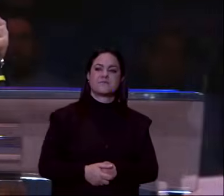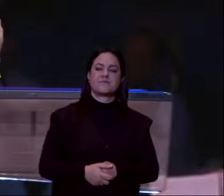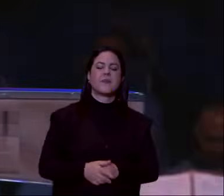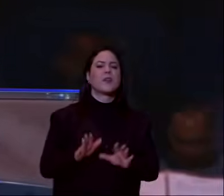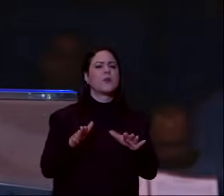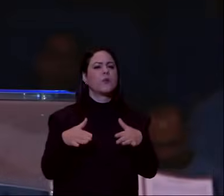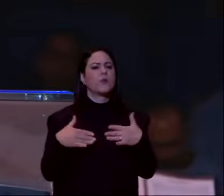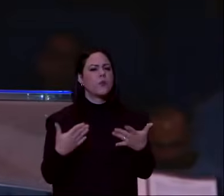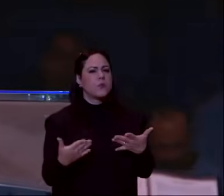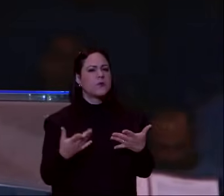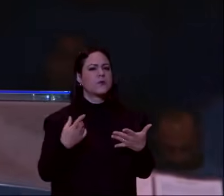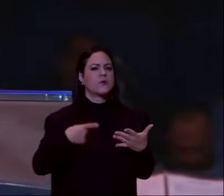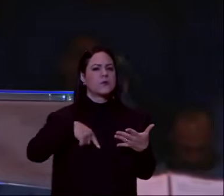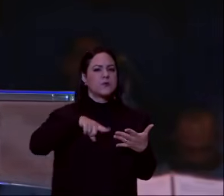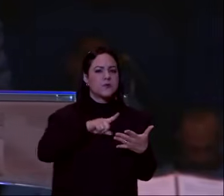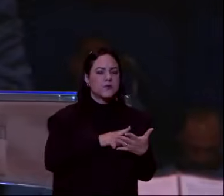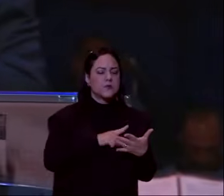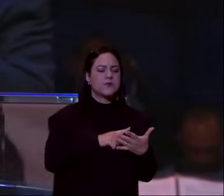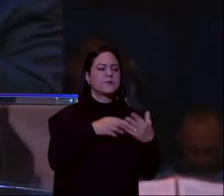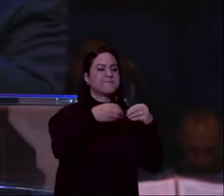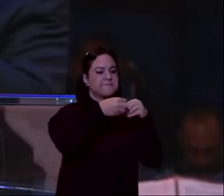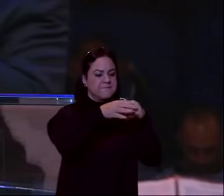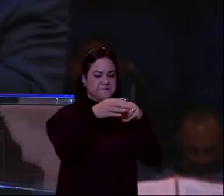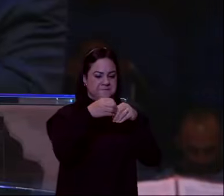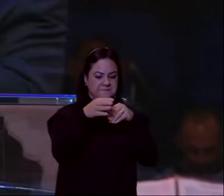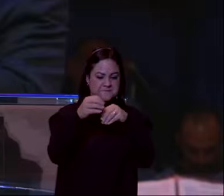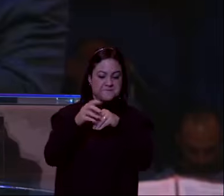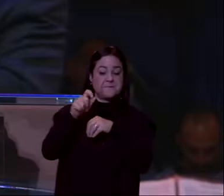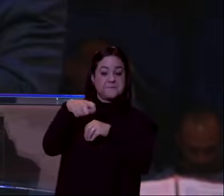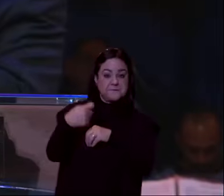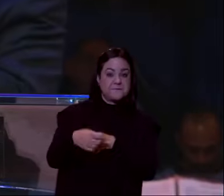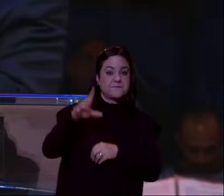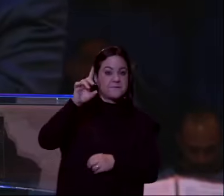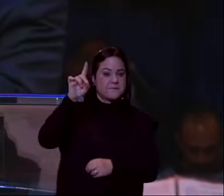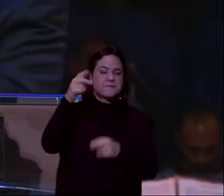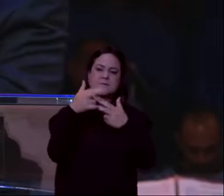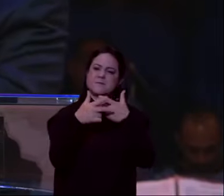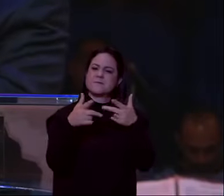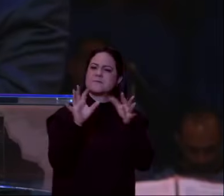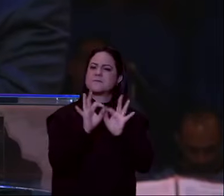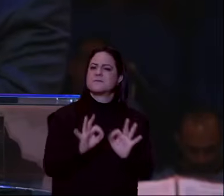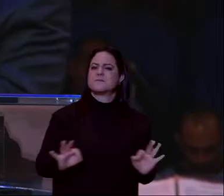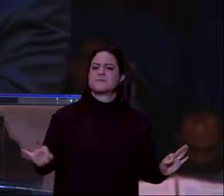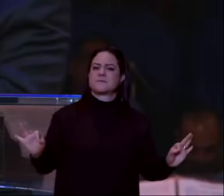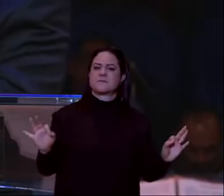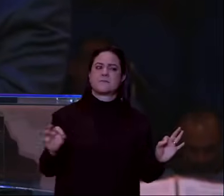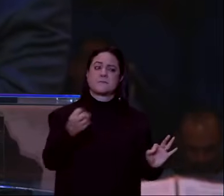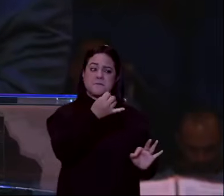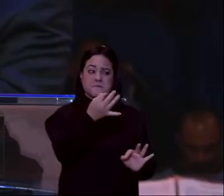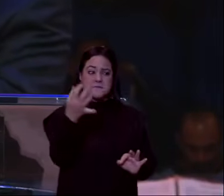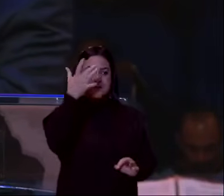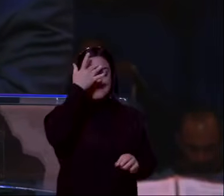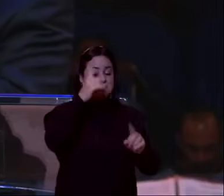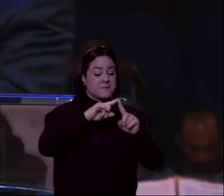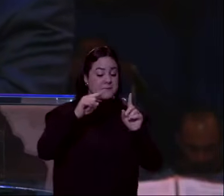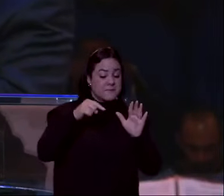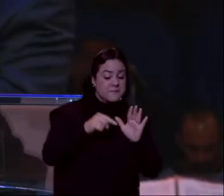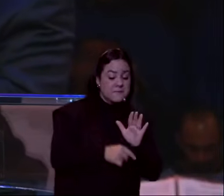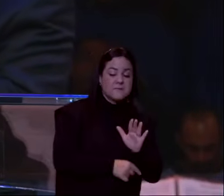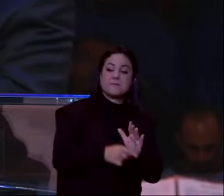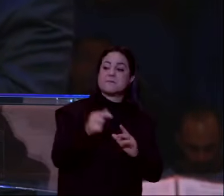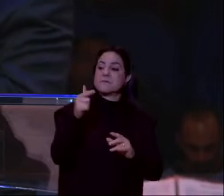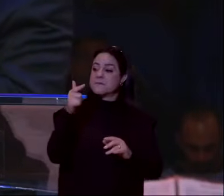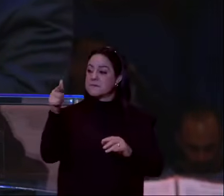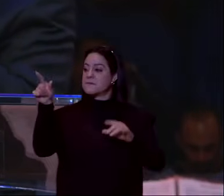E quando a gente compartilha isso, uma coisa tão simples para alguns, mas tão profunda para